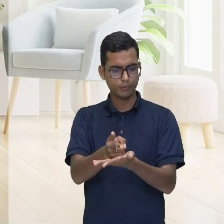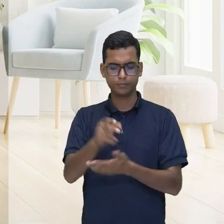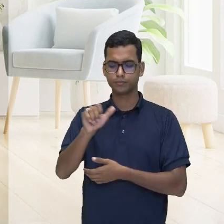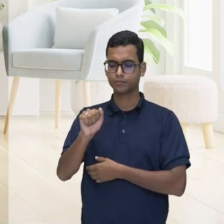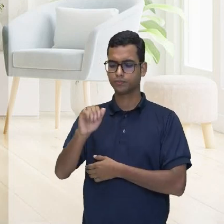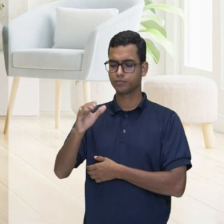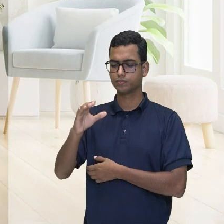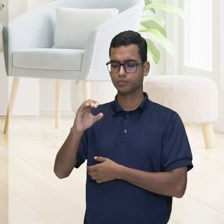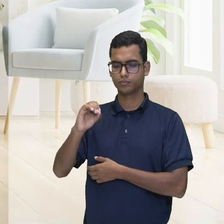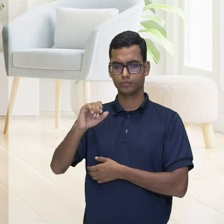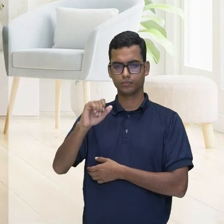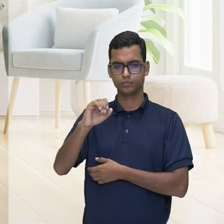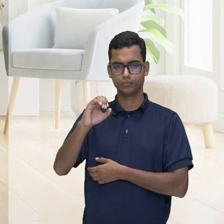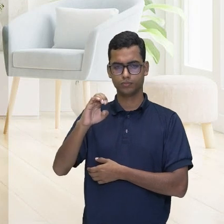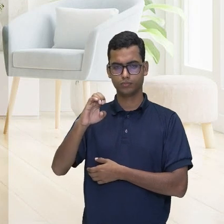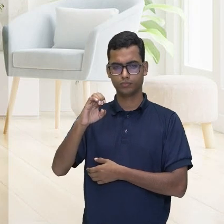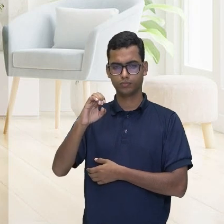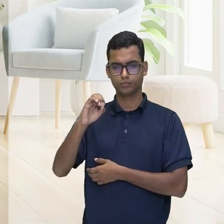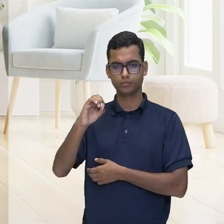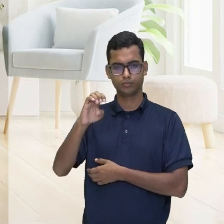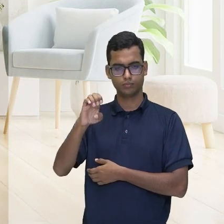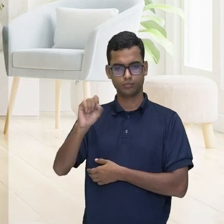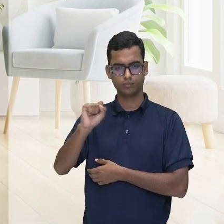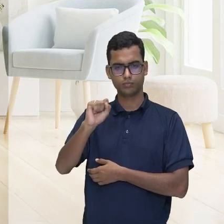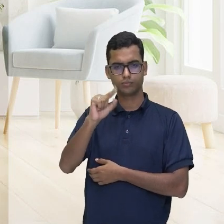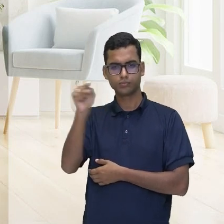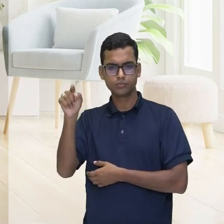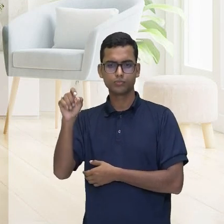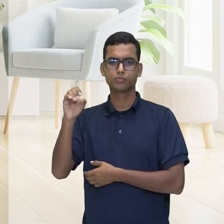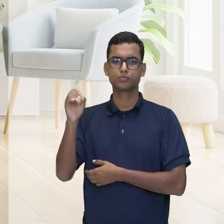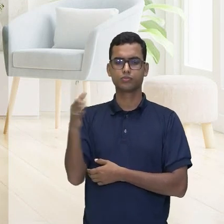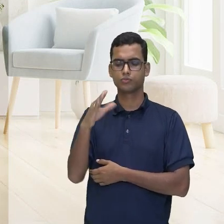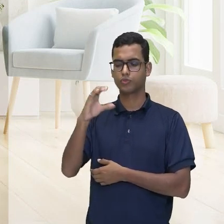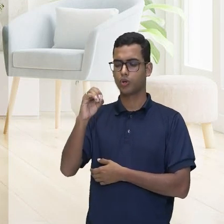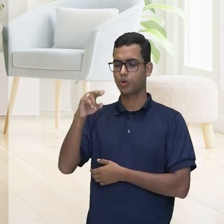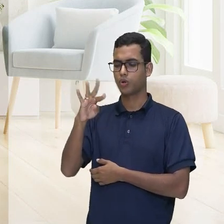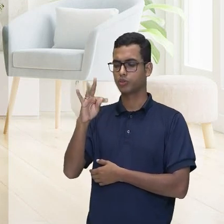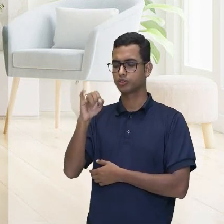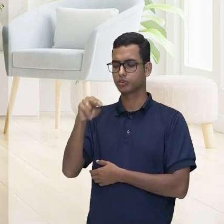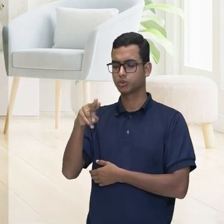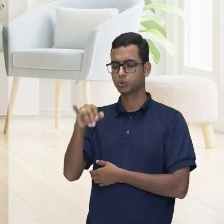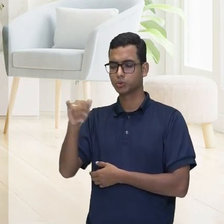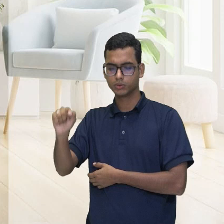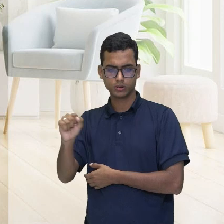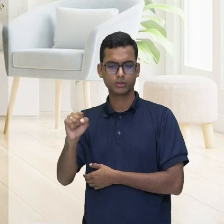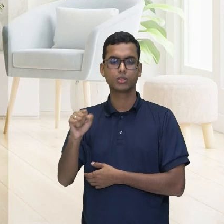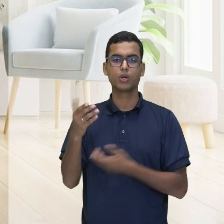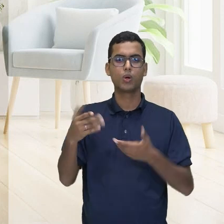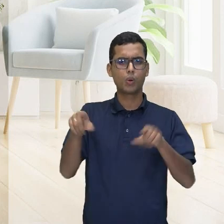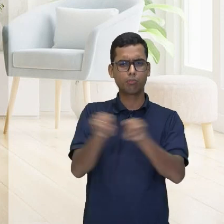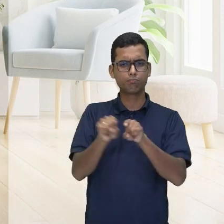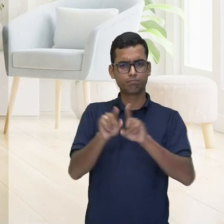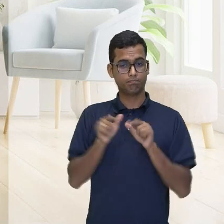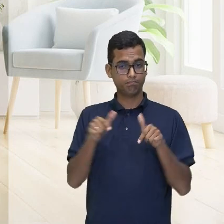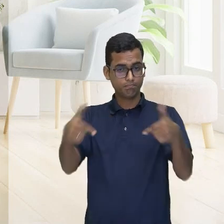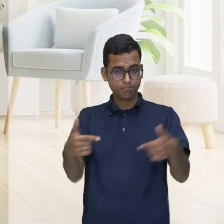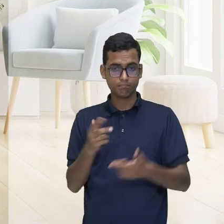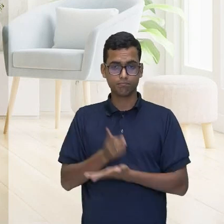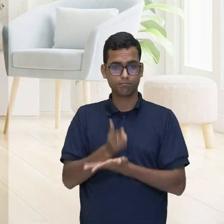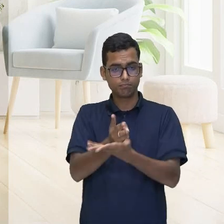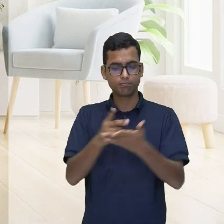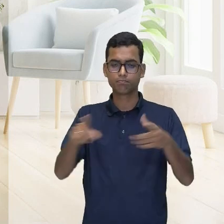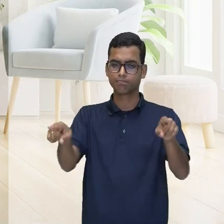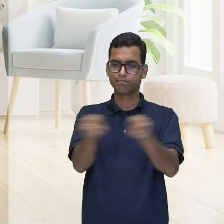também um pouquinho sobre a questão das mídias sociais e os impactos na família e juntamente com algumas dicas